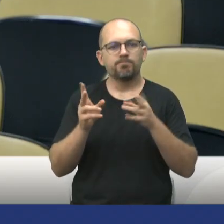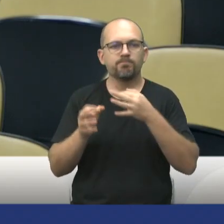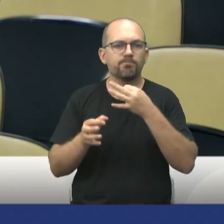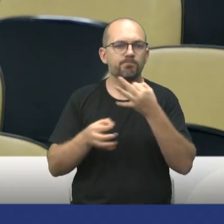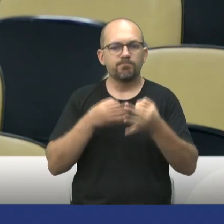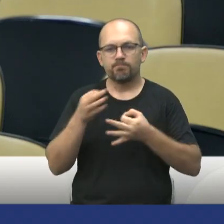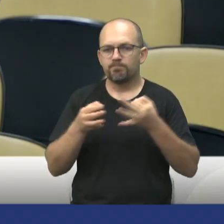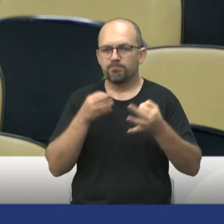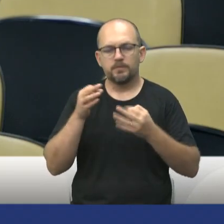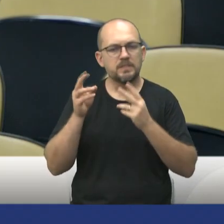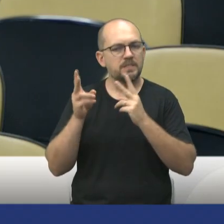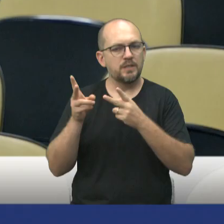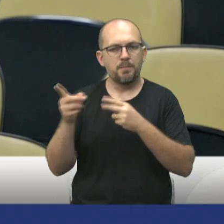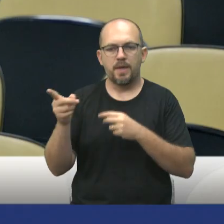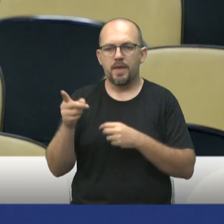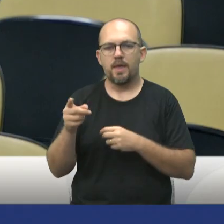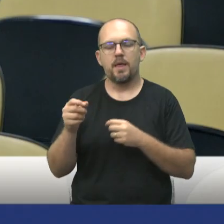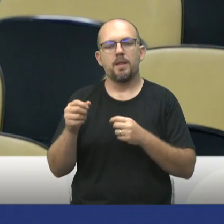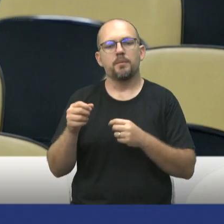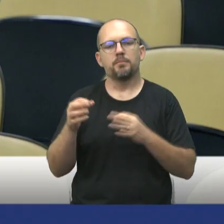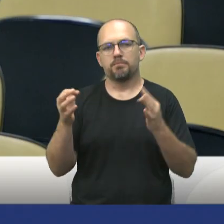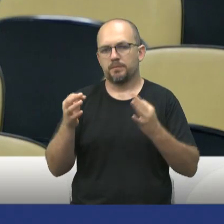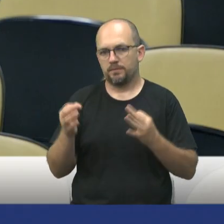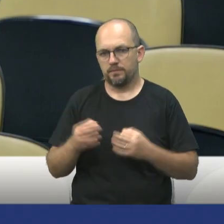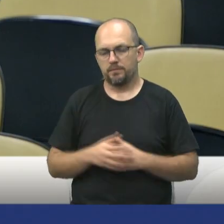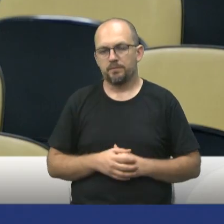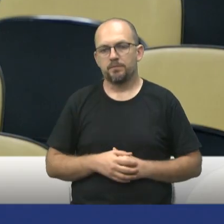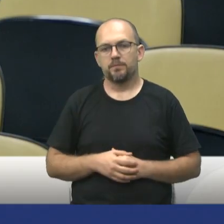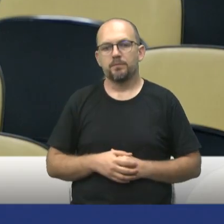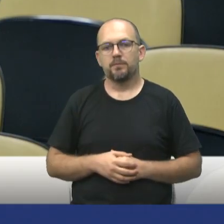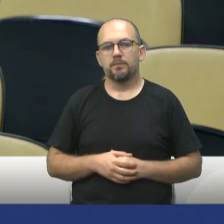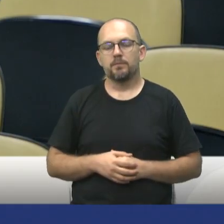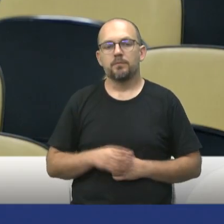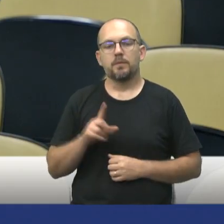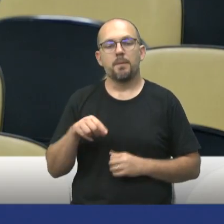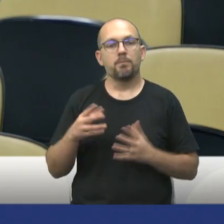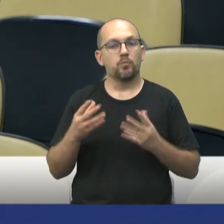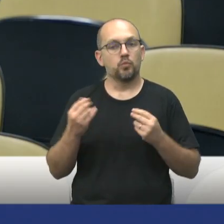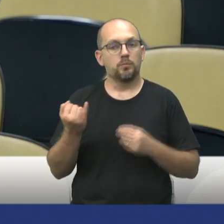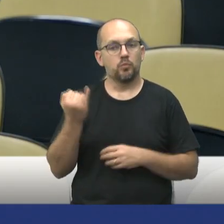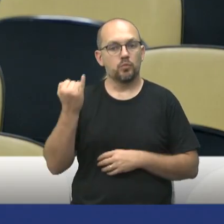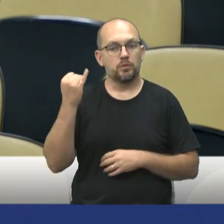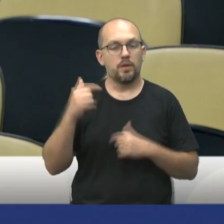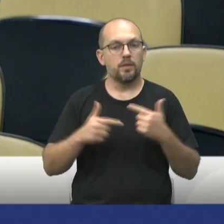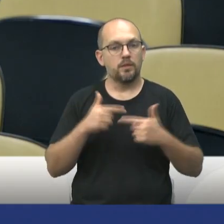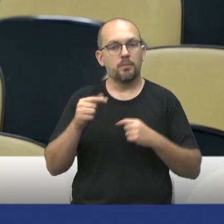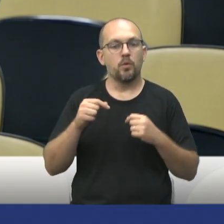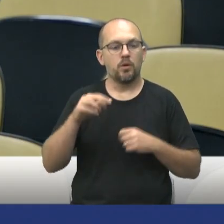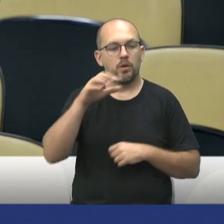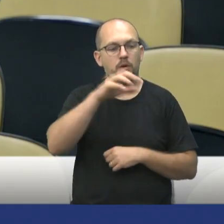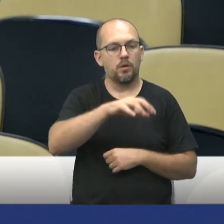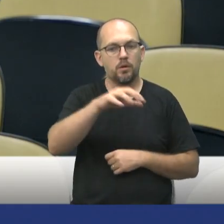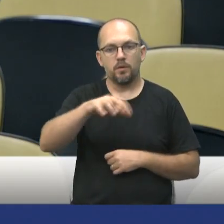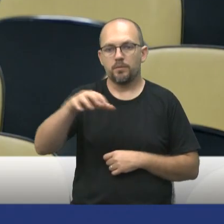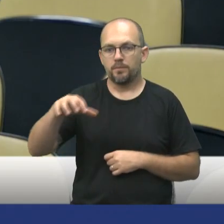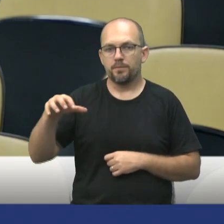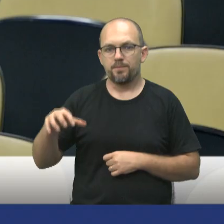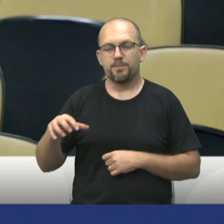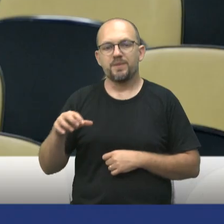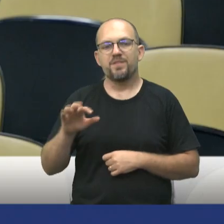solicitações, ele é perfeito, e a gente, é muito importante o trabalho das entidades filantrópicas de